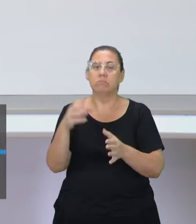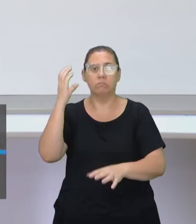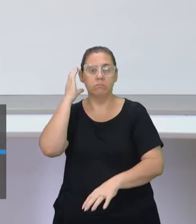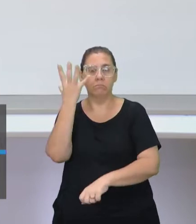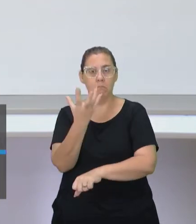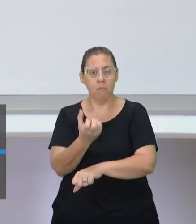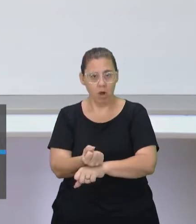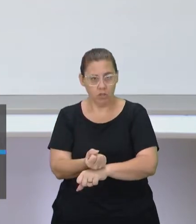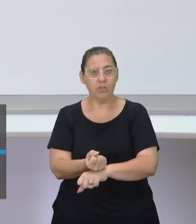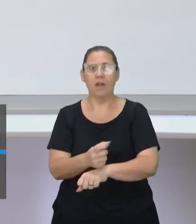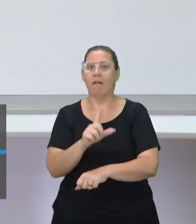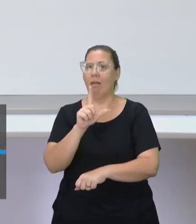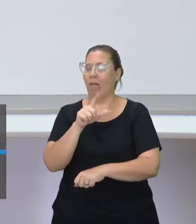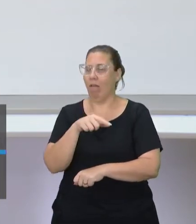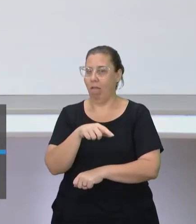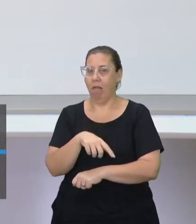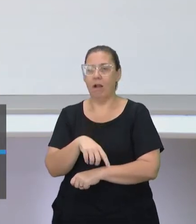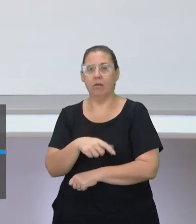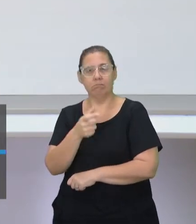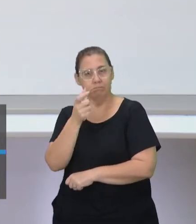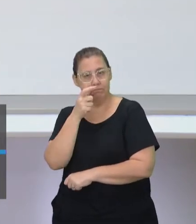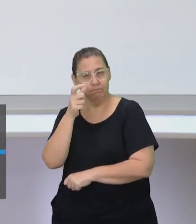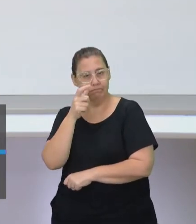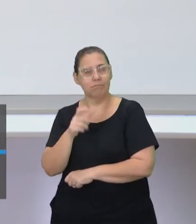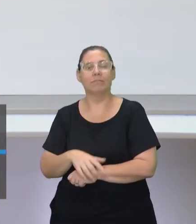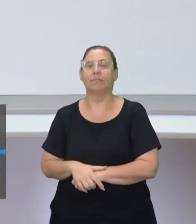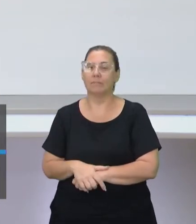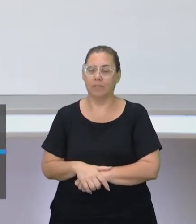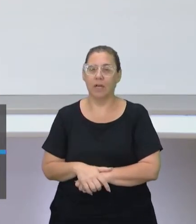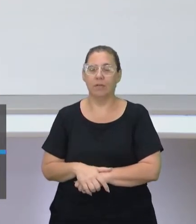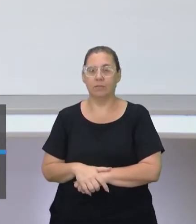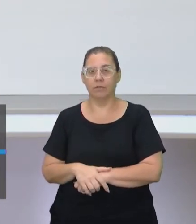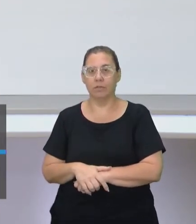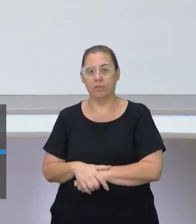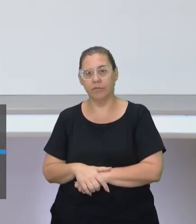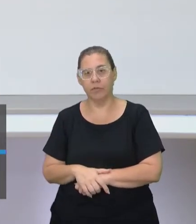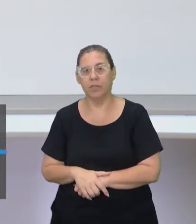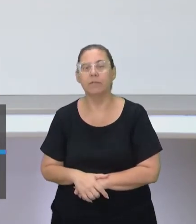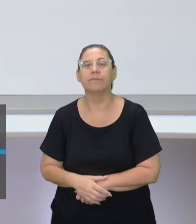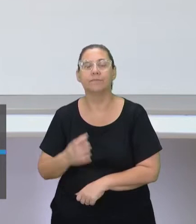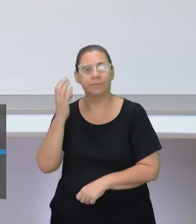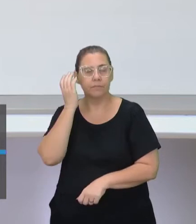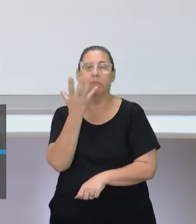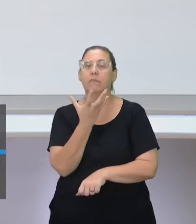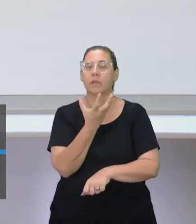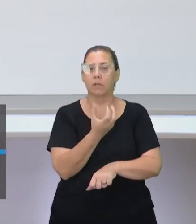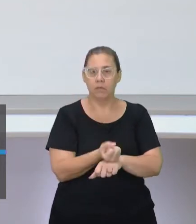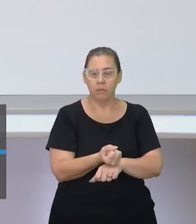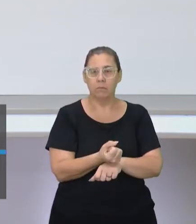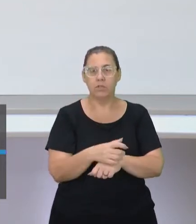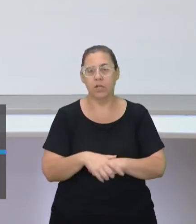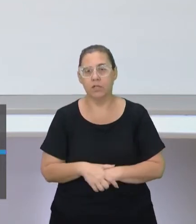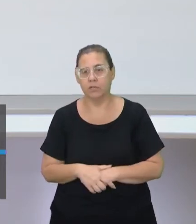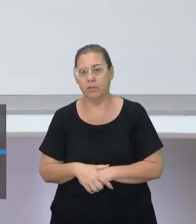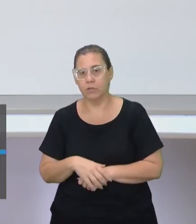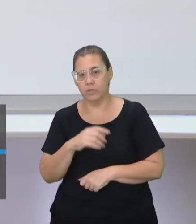que é uma forma bem interessante, bem moderna, inclusive, de apresentar um trabalho. Você faz um podcast, você pode